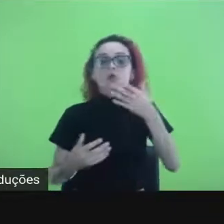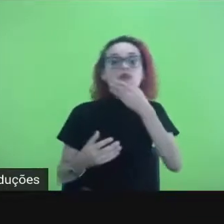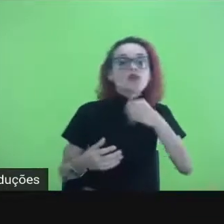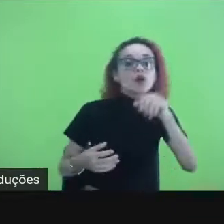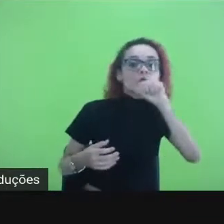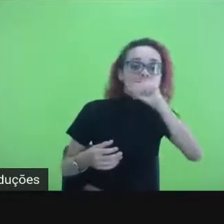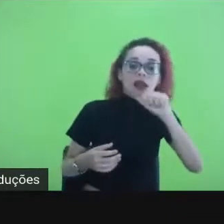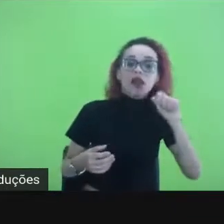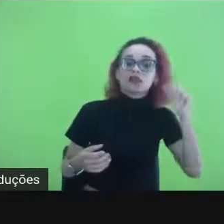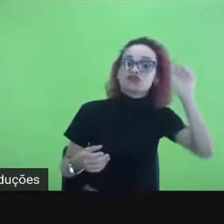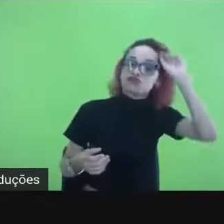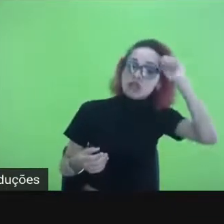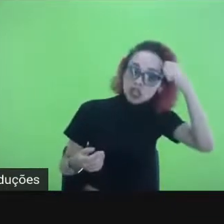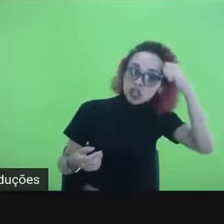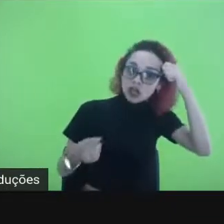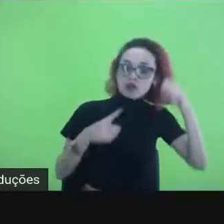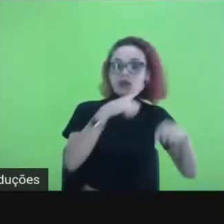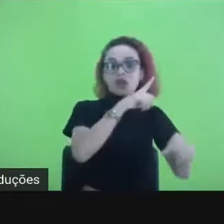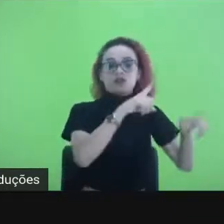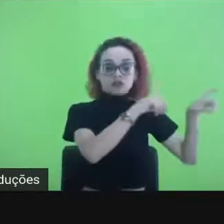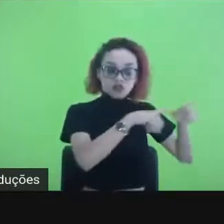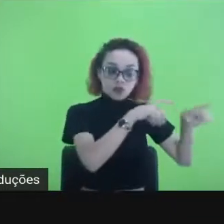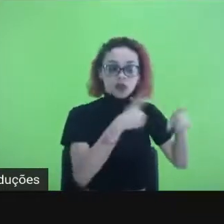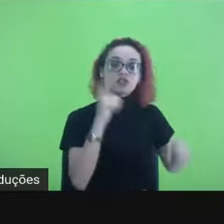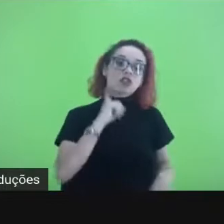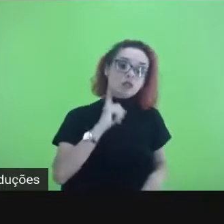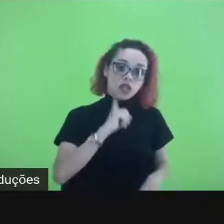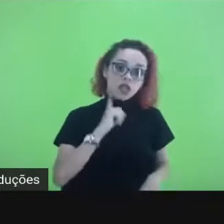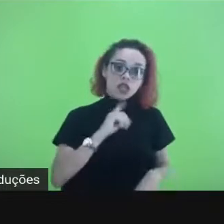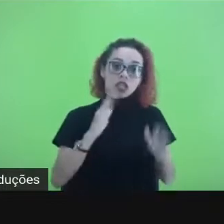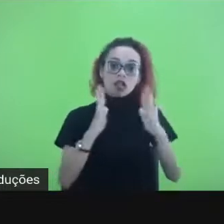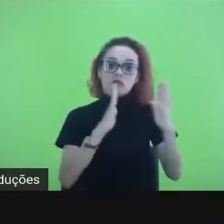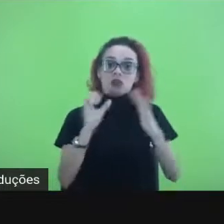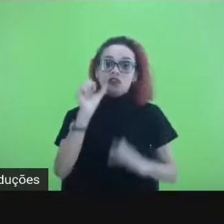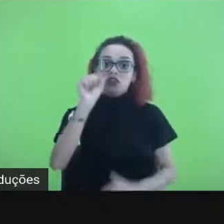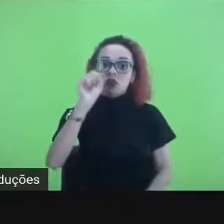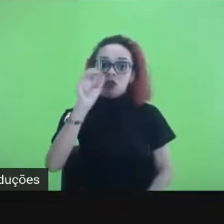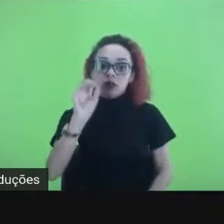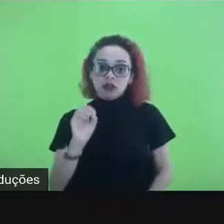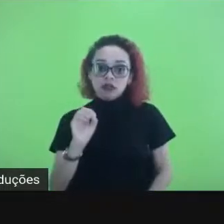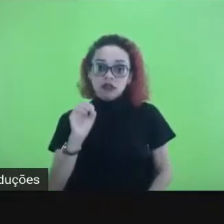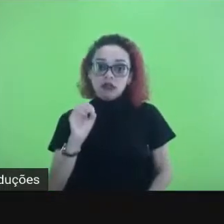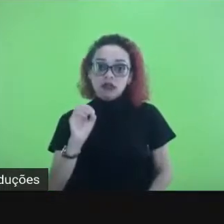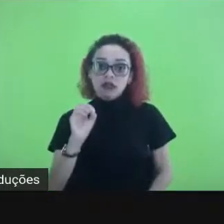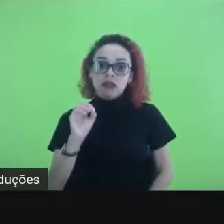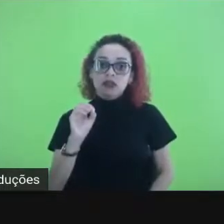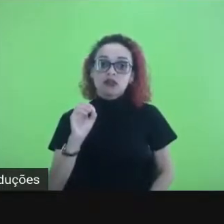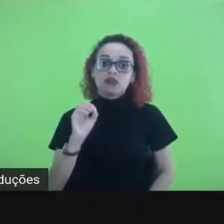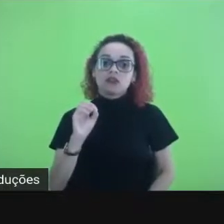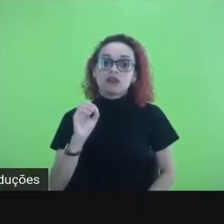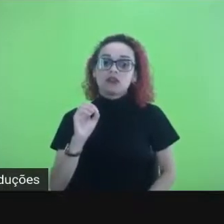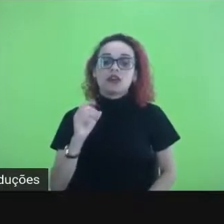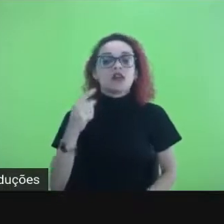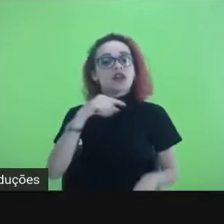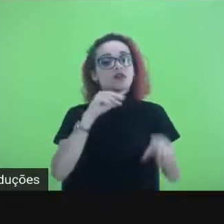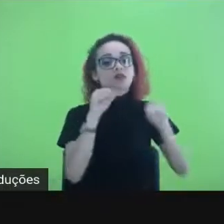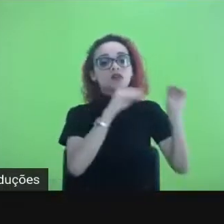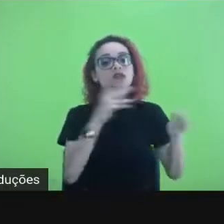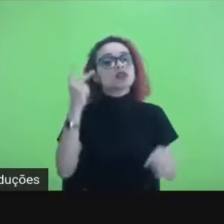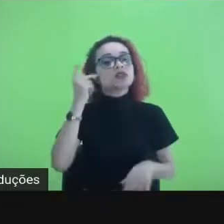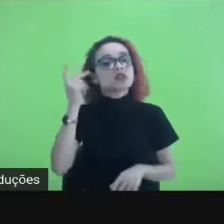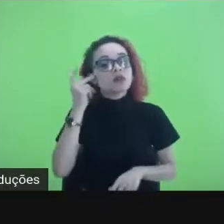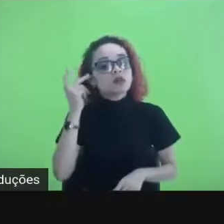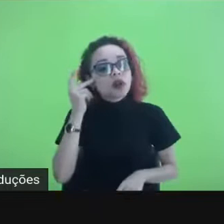Minas. E na década de 80, né, meu pai decidiu mudar para o interior do estado de São Paulo, porque acreditou que